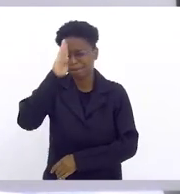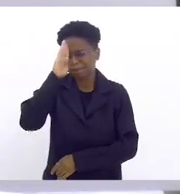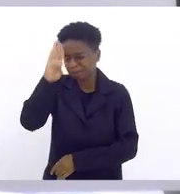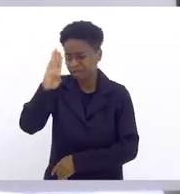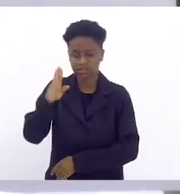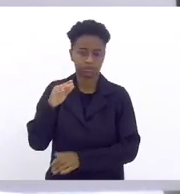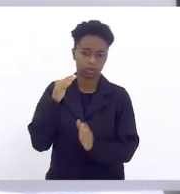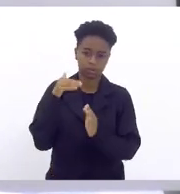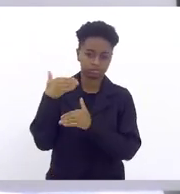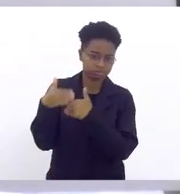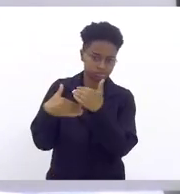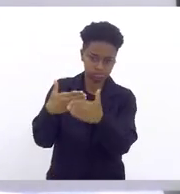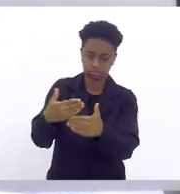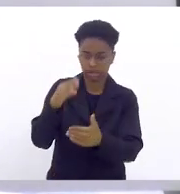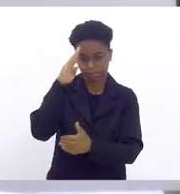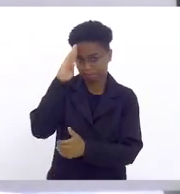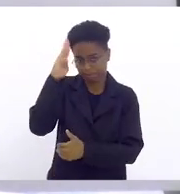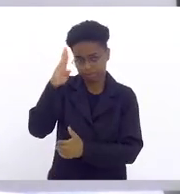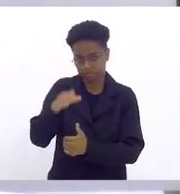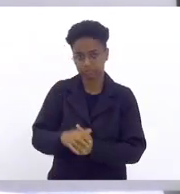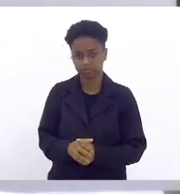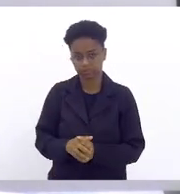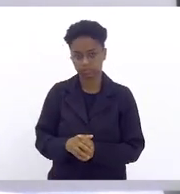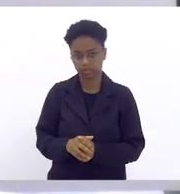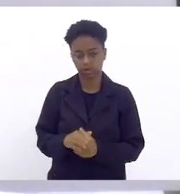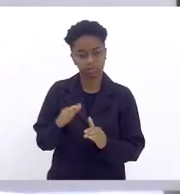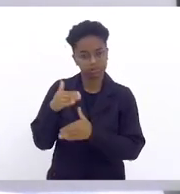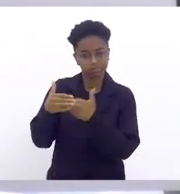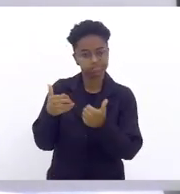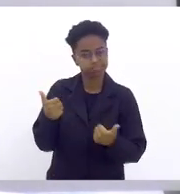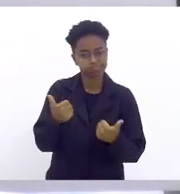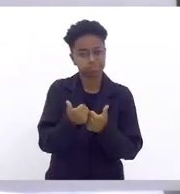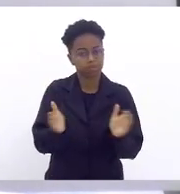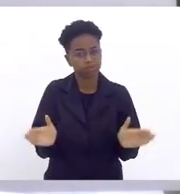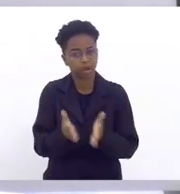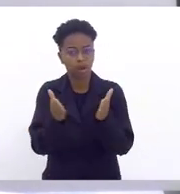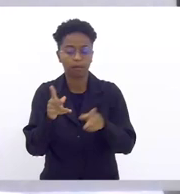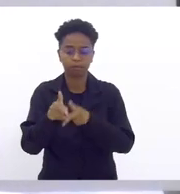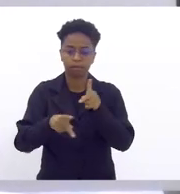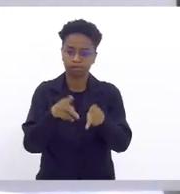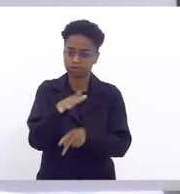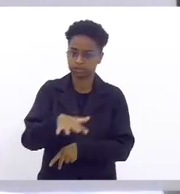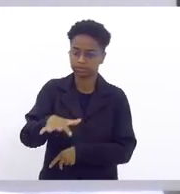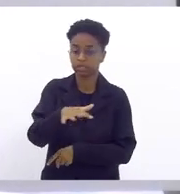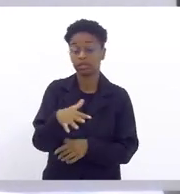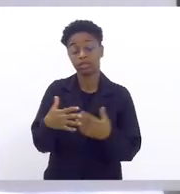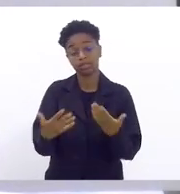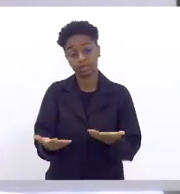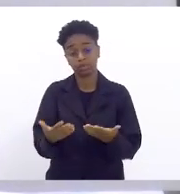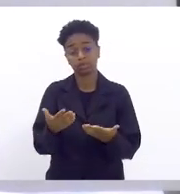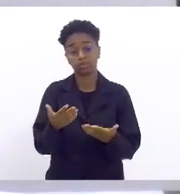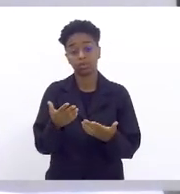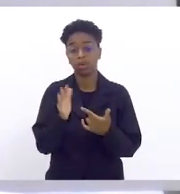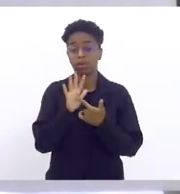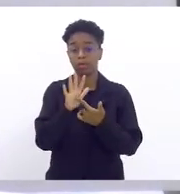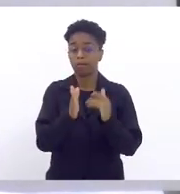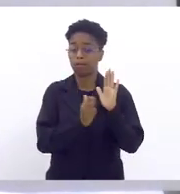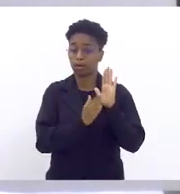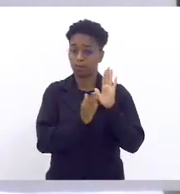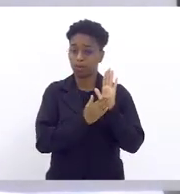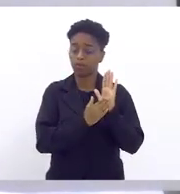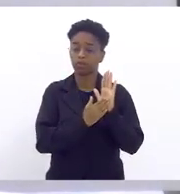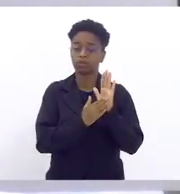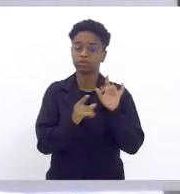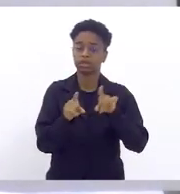não é da população como um todo e então já fica aqui essa proposta né